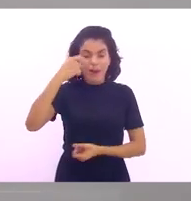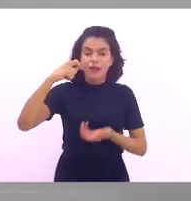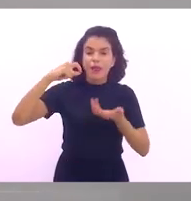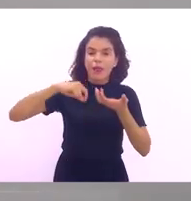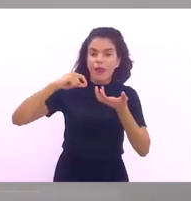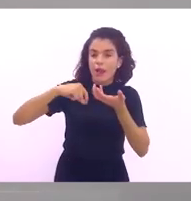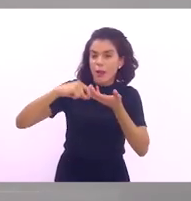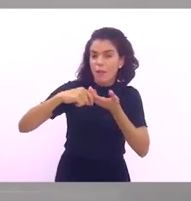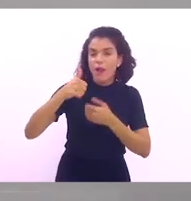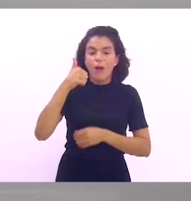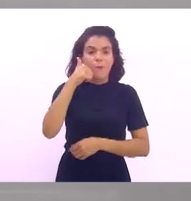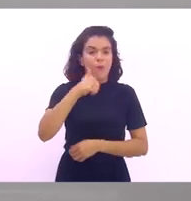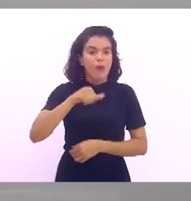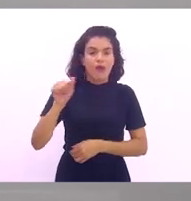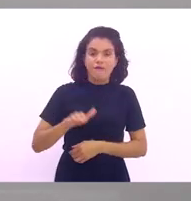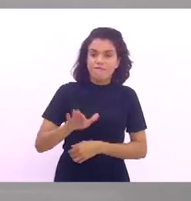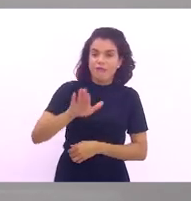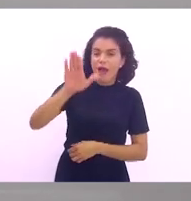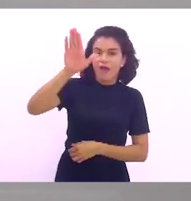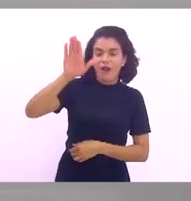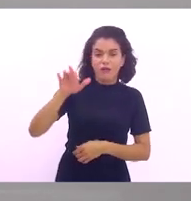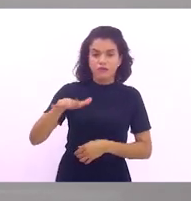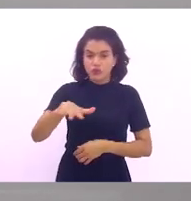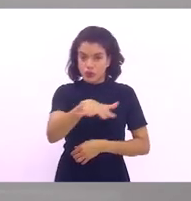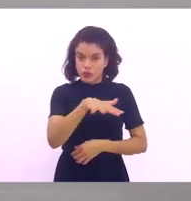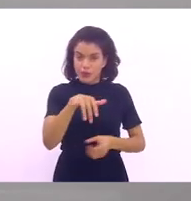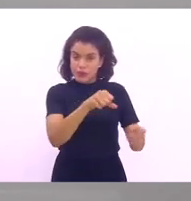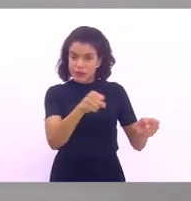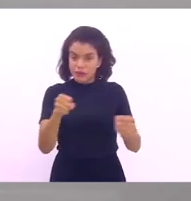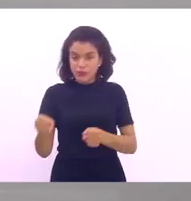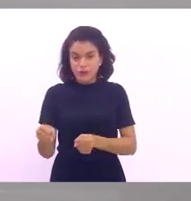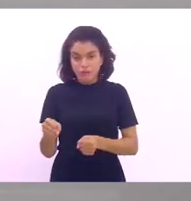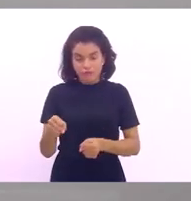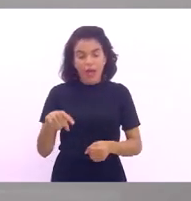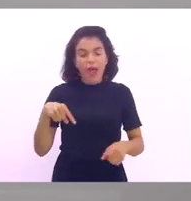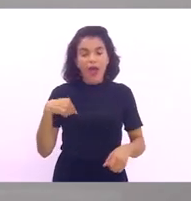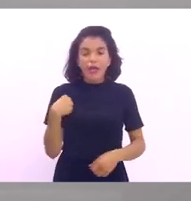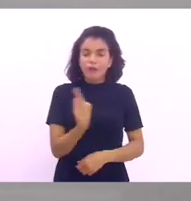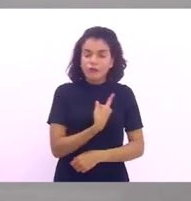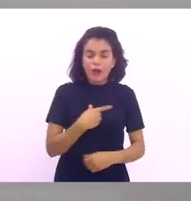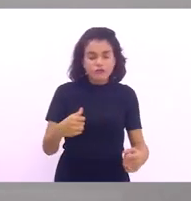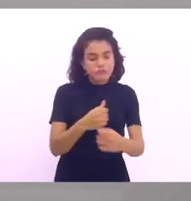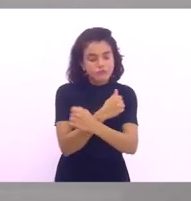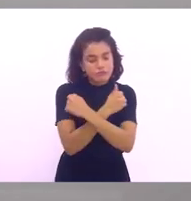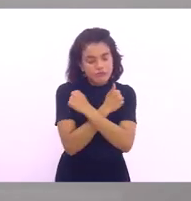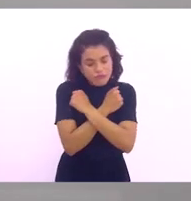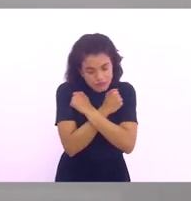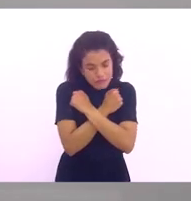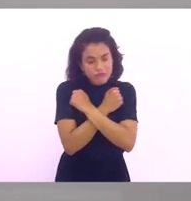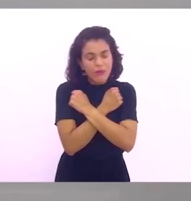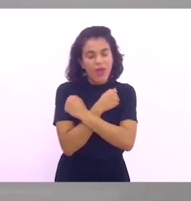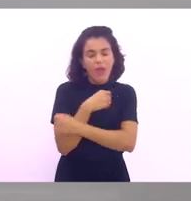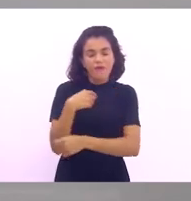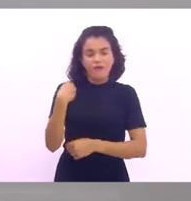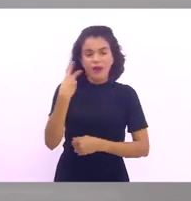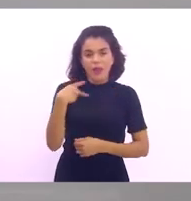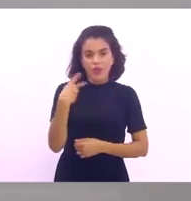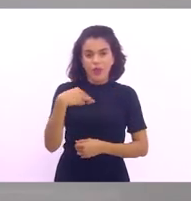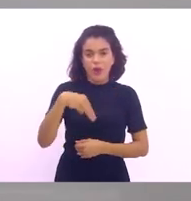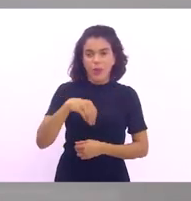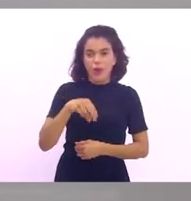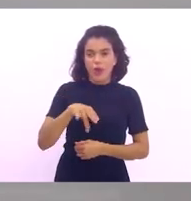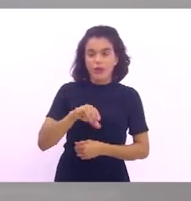lombolas mulheres faveladas nos espaços de poder então fica com o nosso abraço vereadora Mônica Benício e também